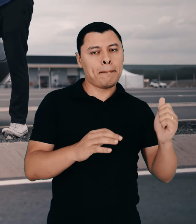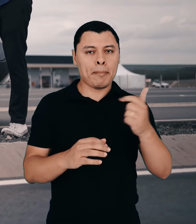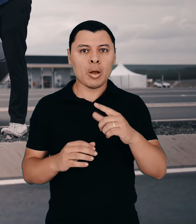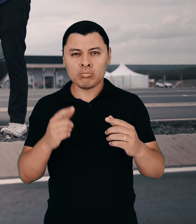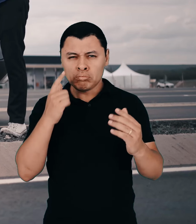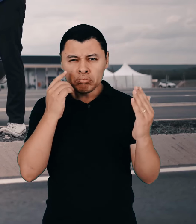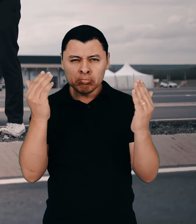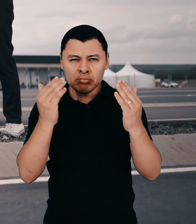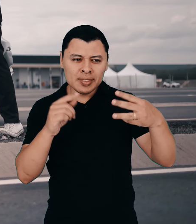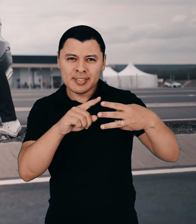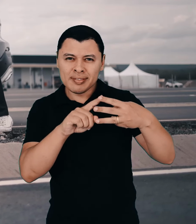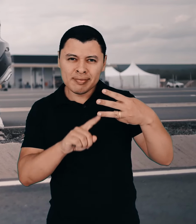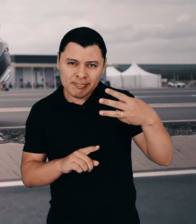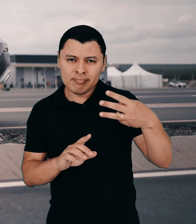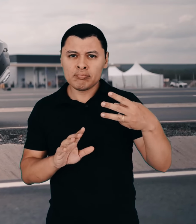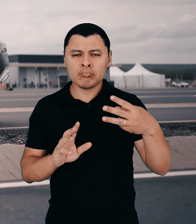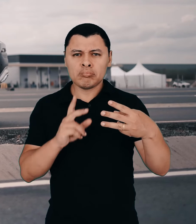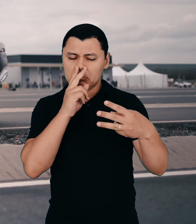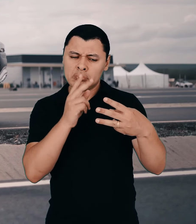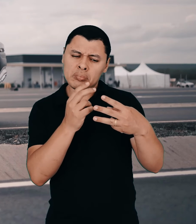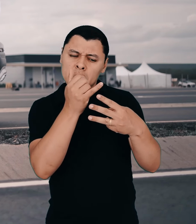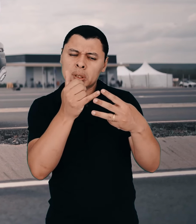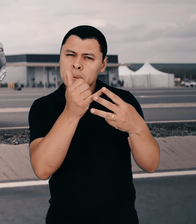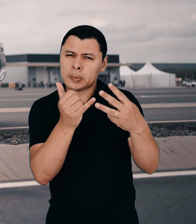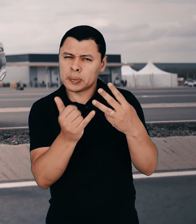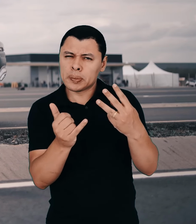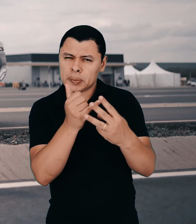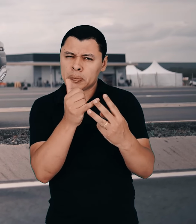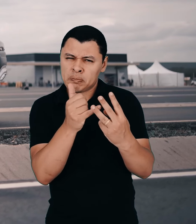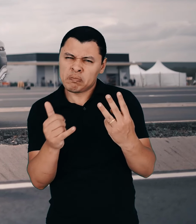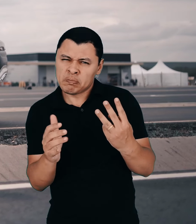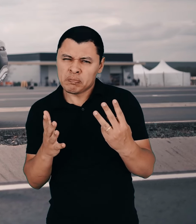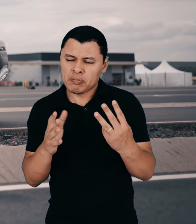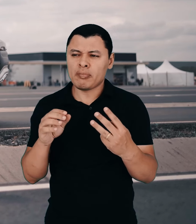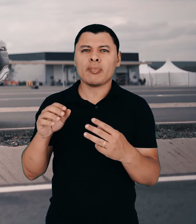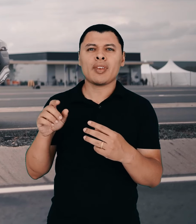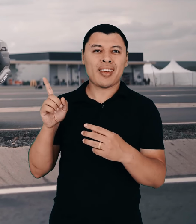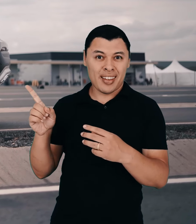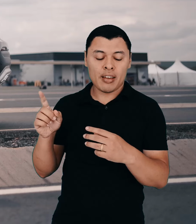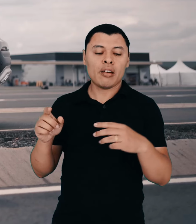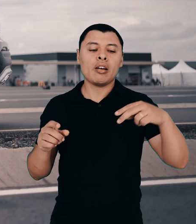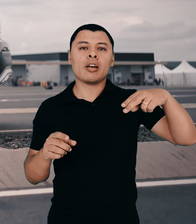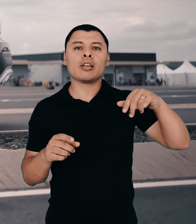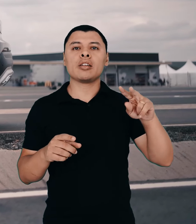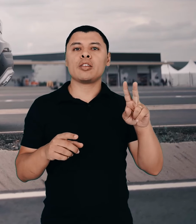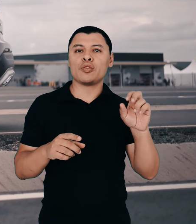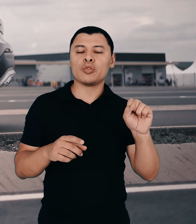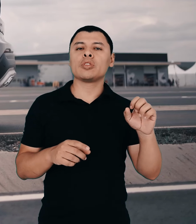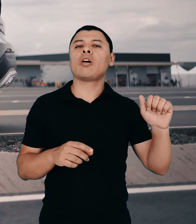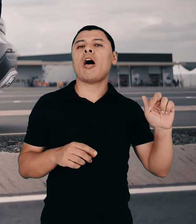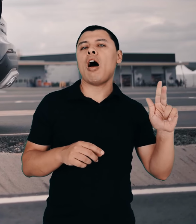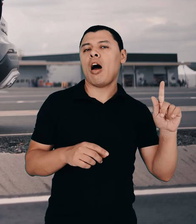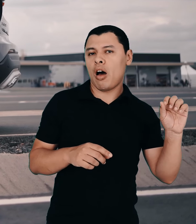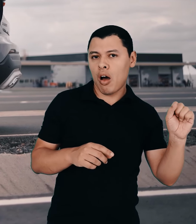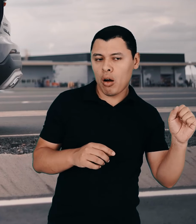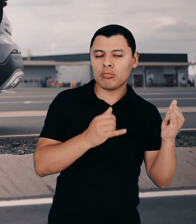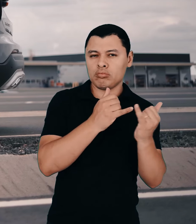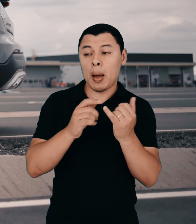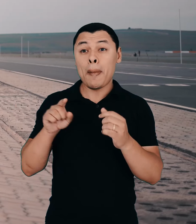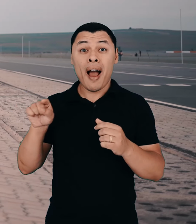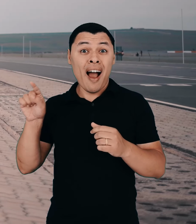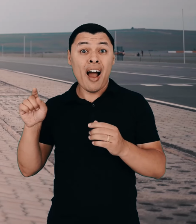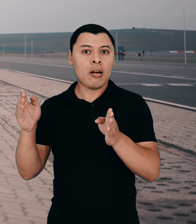essa diferença de comprimento, as dimensões são meio parelhas aí entre esse veículo e o Nivus e o Argo, só que aqui a gente tem um veículo mais